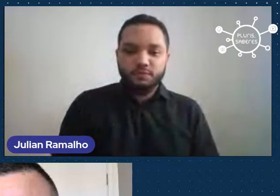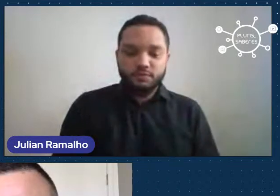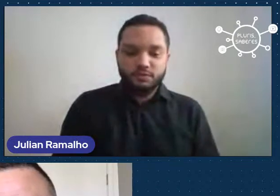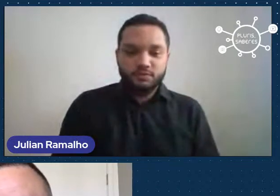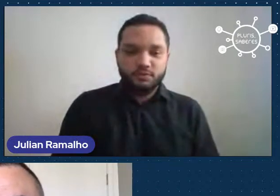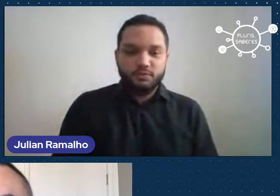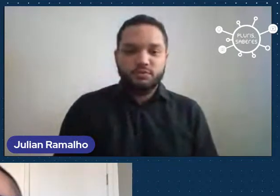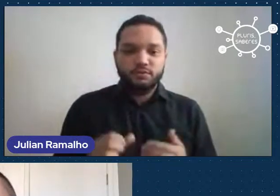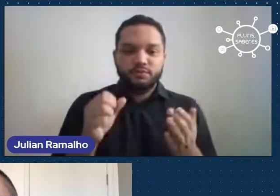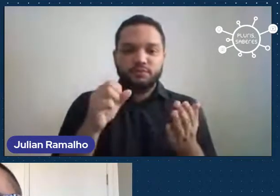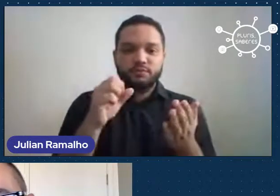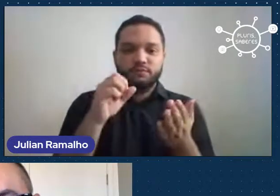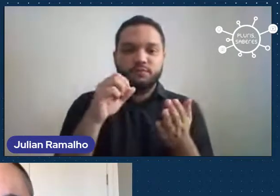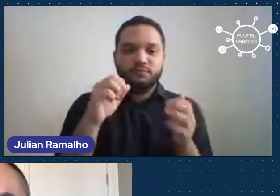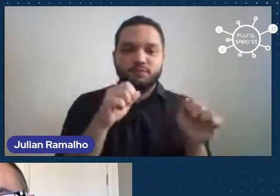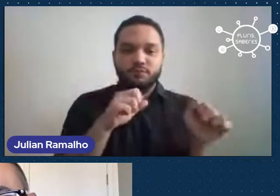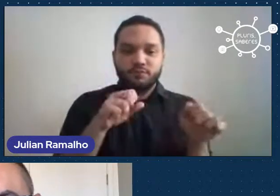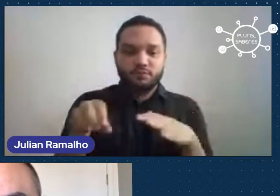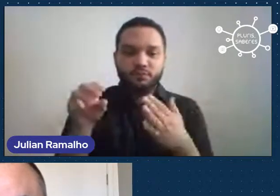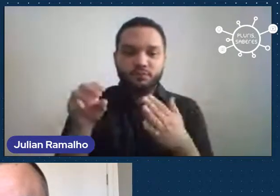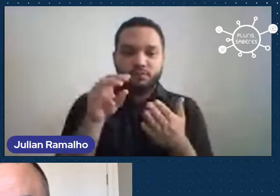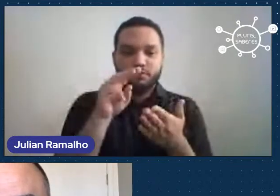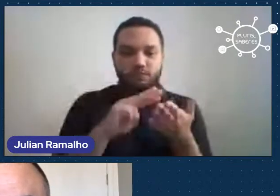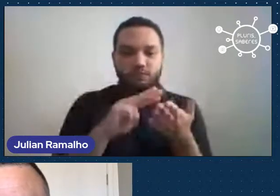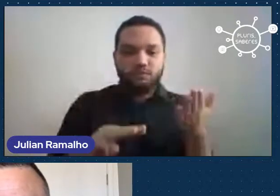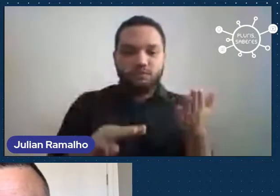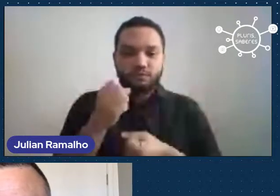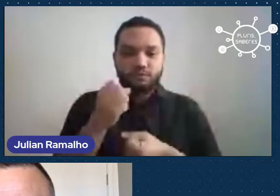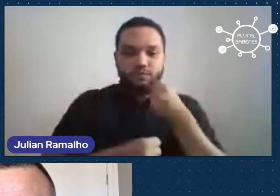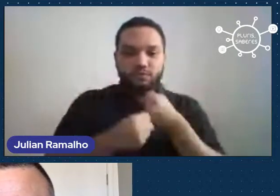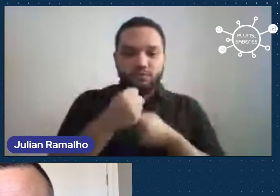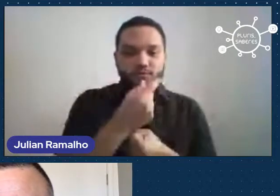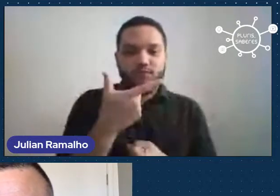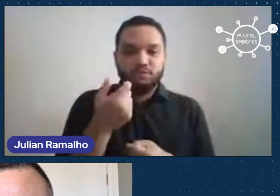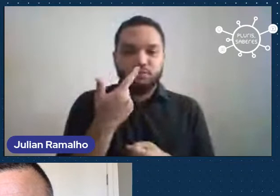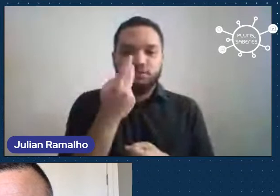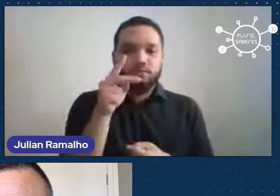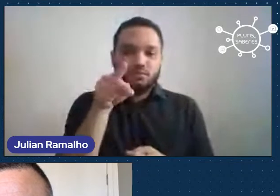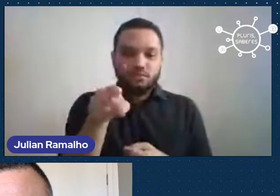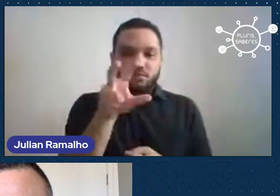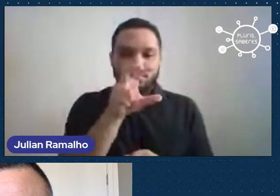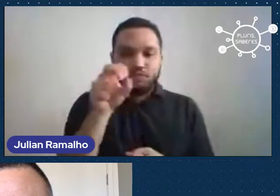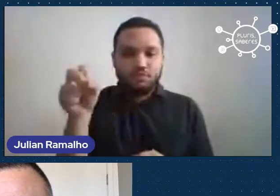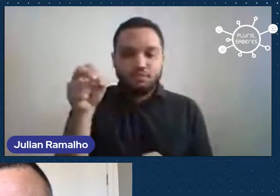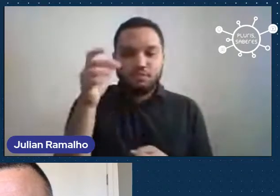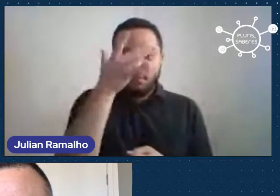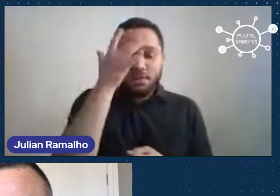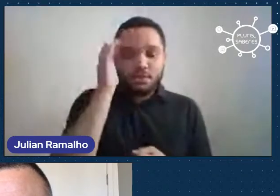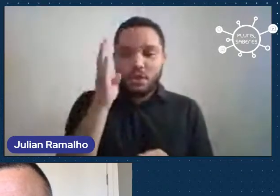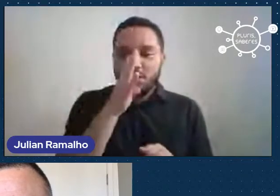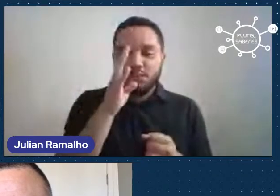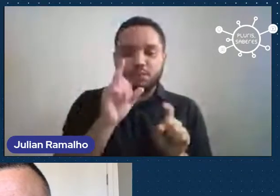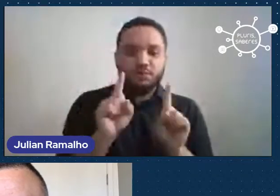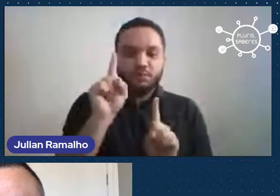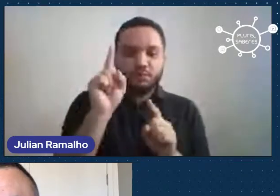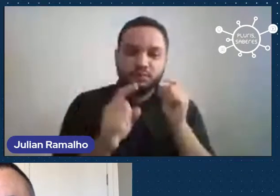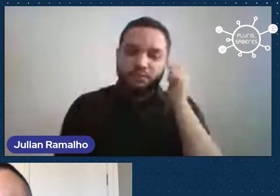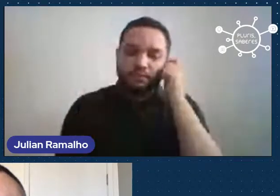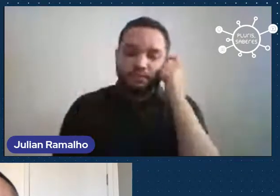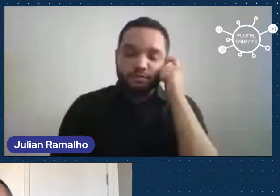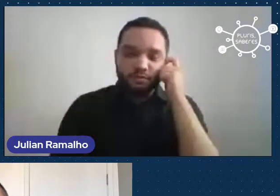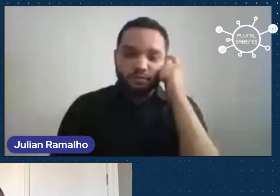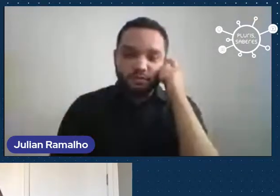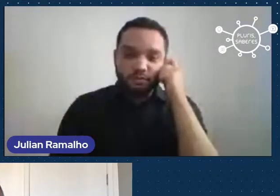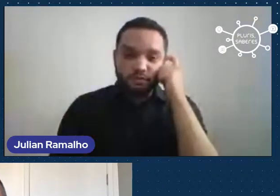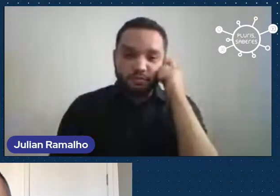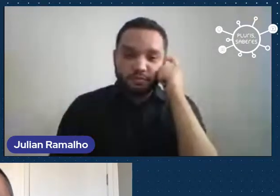de Metodologia de 2020, que hoje a gente já conta com mais de 2.500 visualizações. Então, por aí vocês já tiram o que que